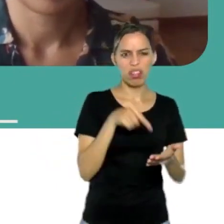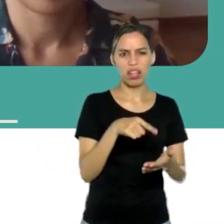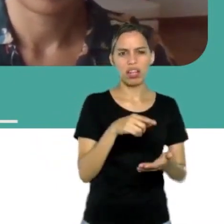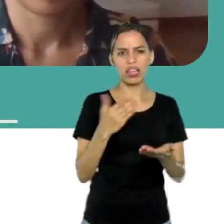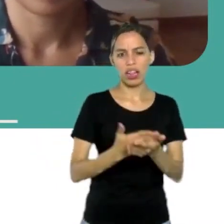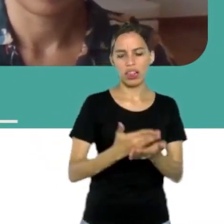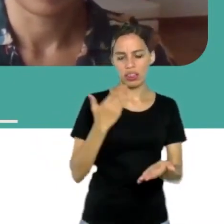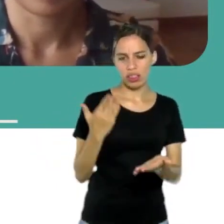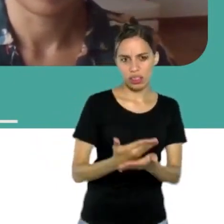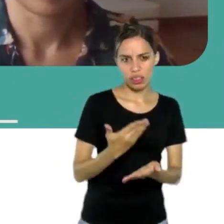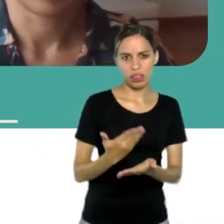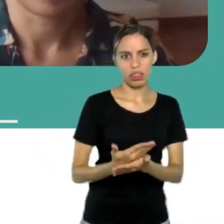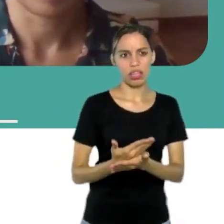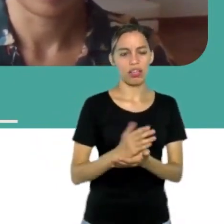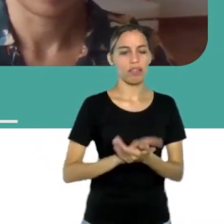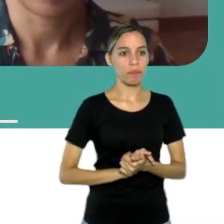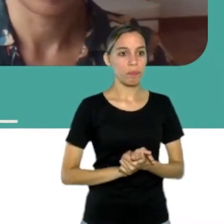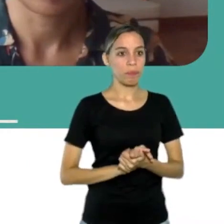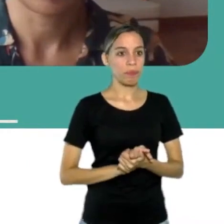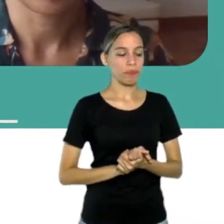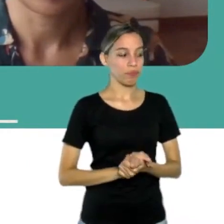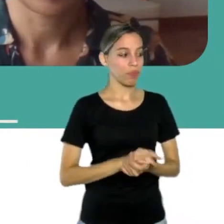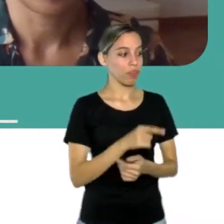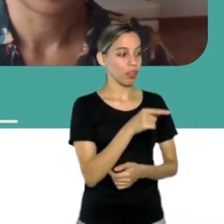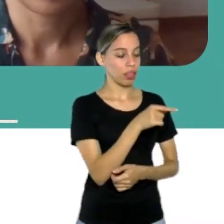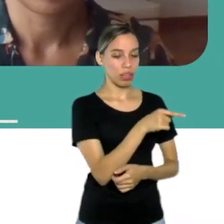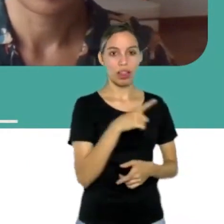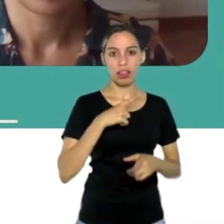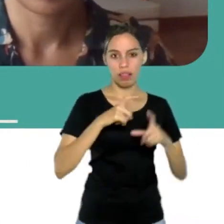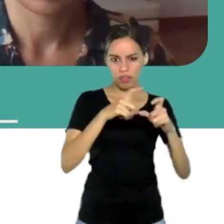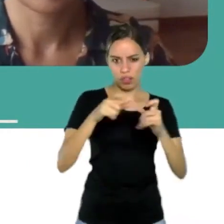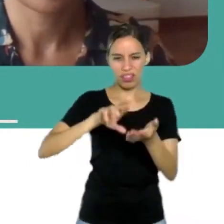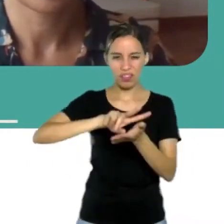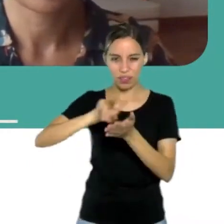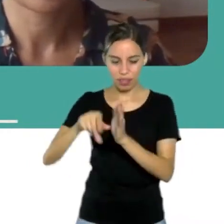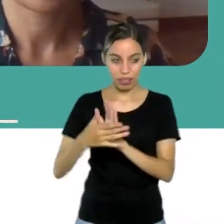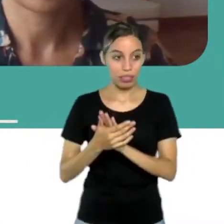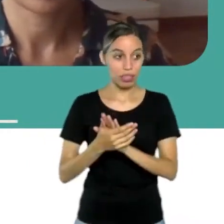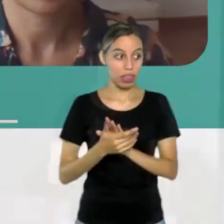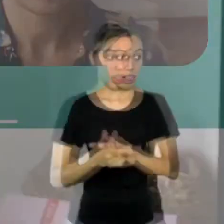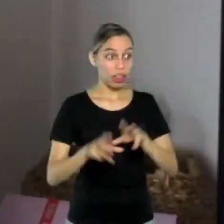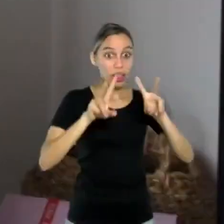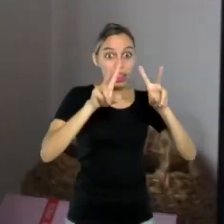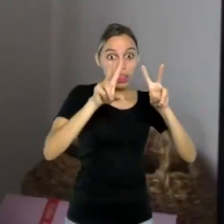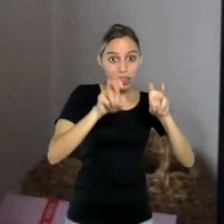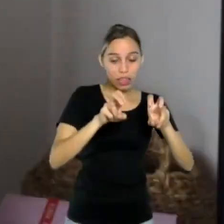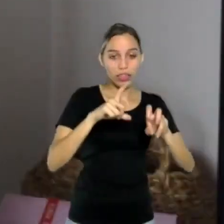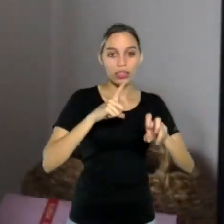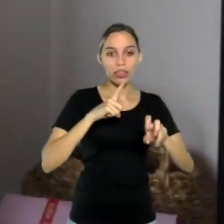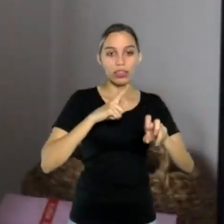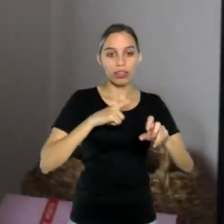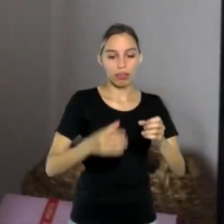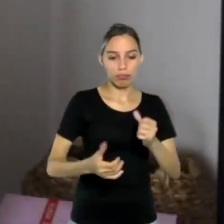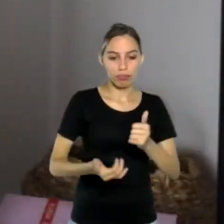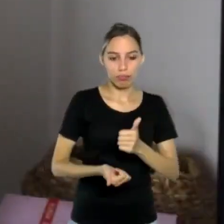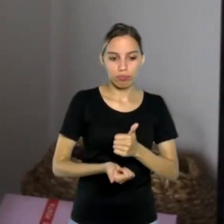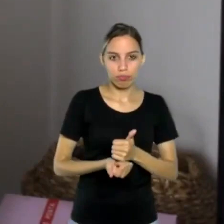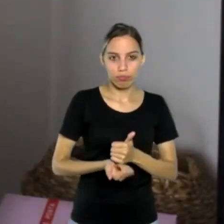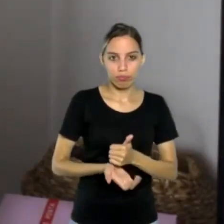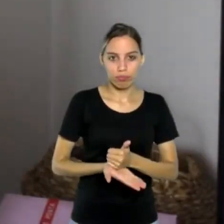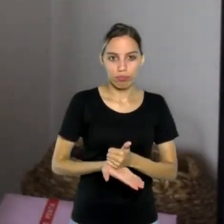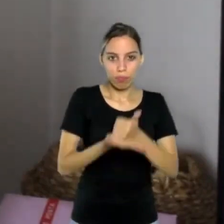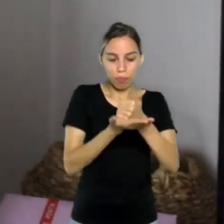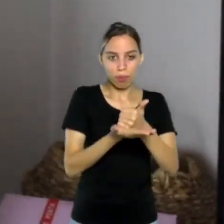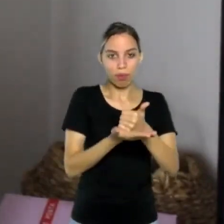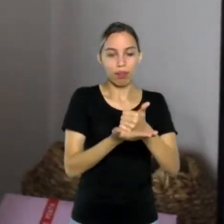traz fotografias da Laís Blanco. O título também foi semifinalista do Prêmio Oceanos de Literatura de